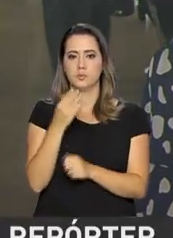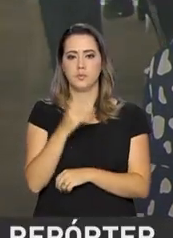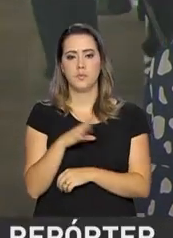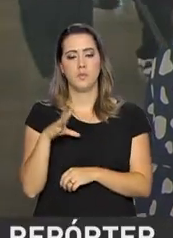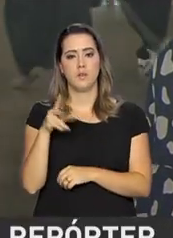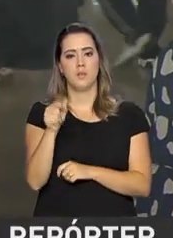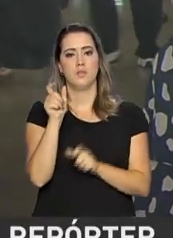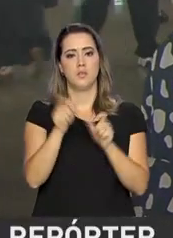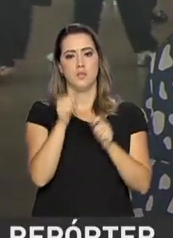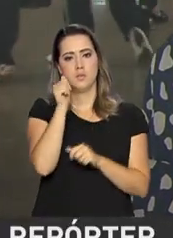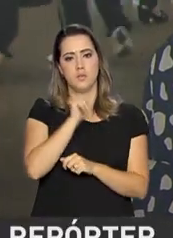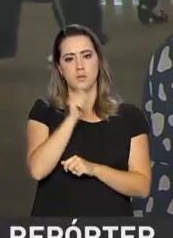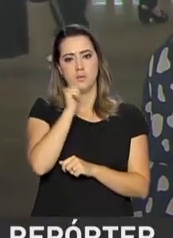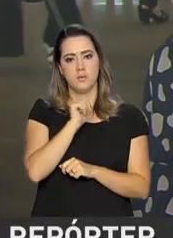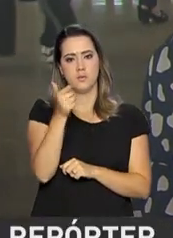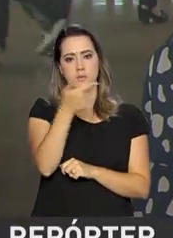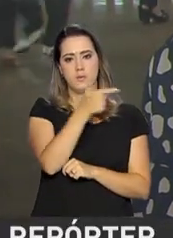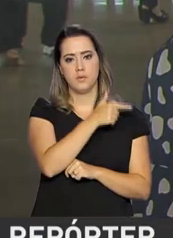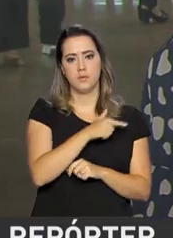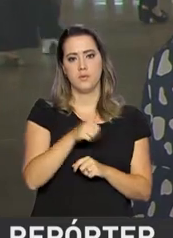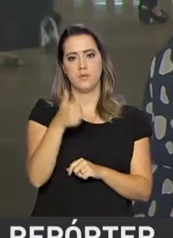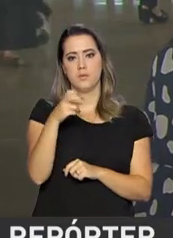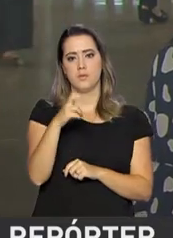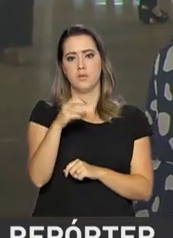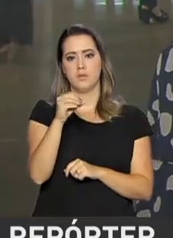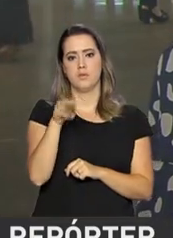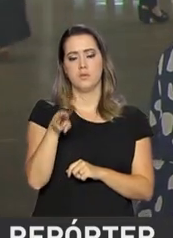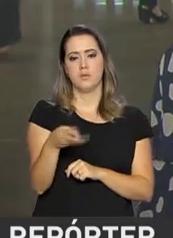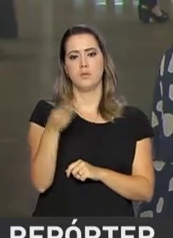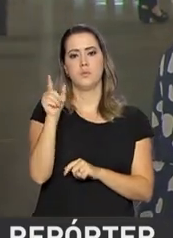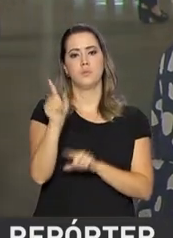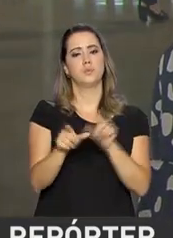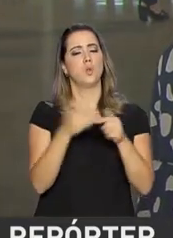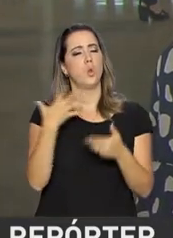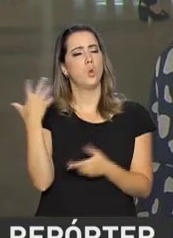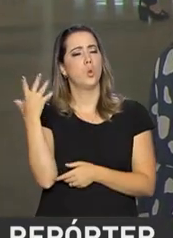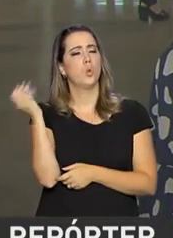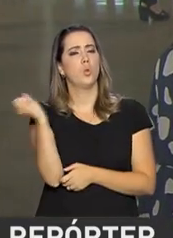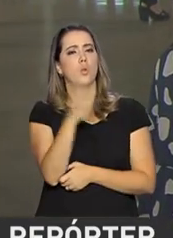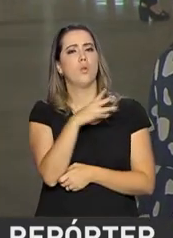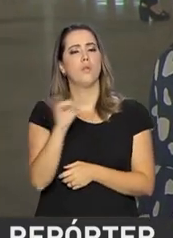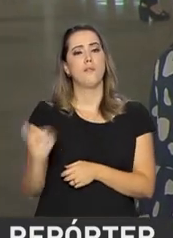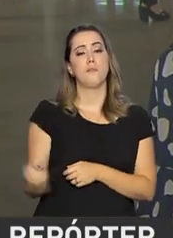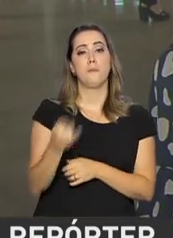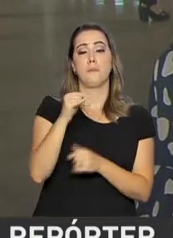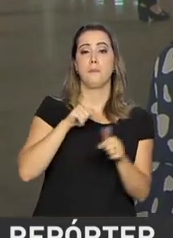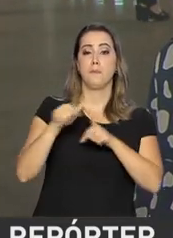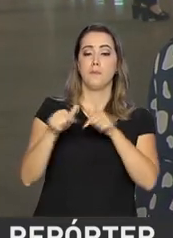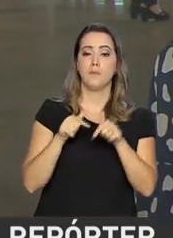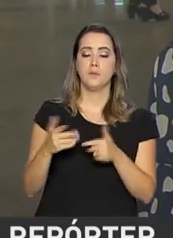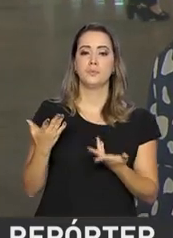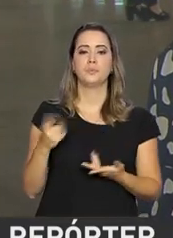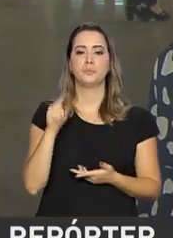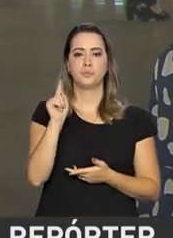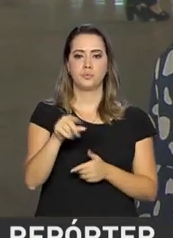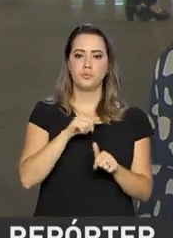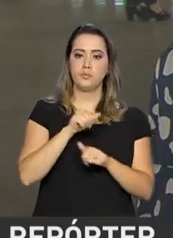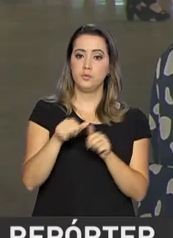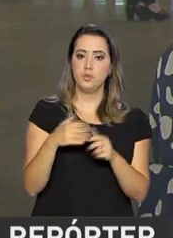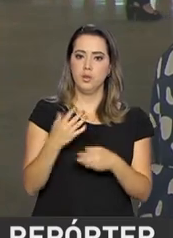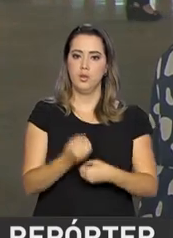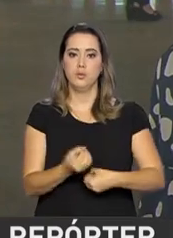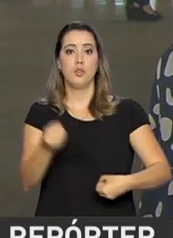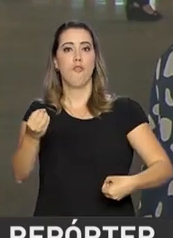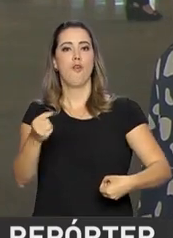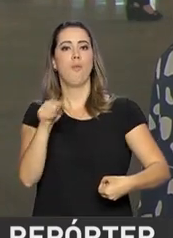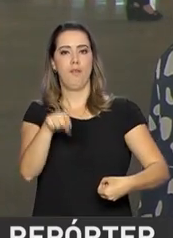a Lucineia e outras 150 mulheres ganharam novas oportunidades no mercado de trabalho. Elas se formaram em